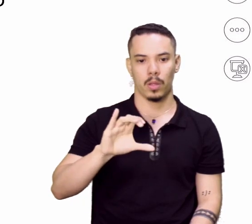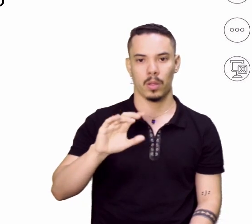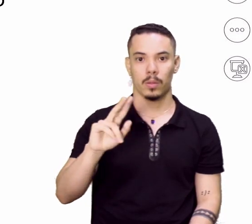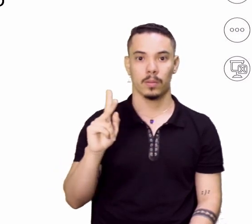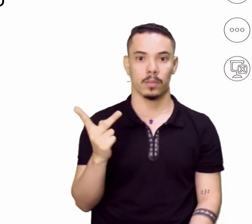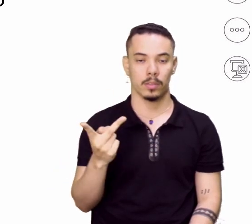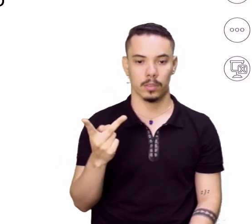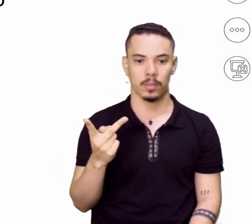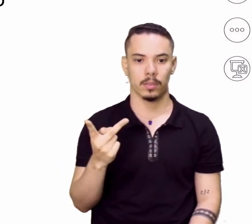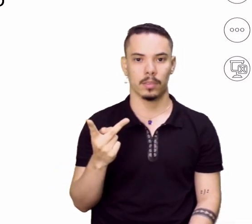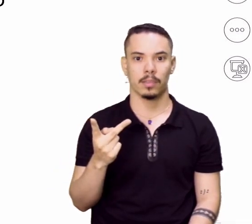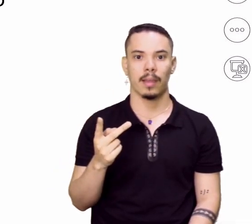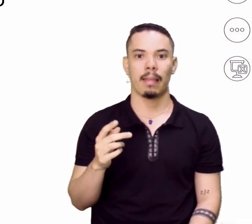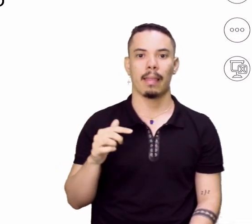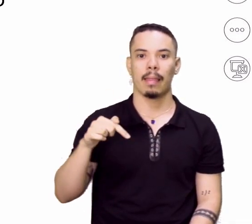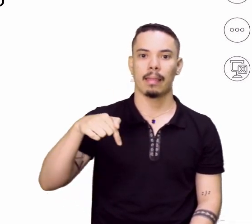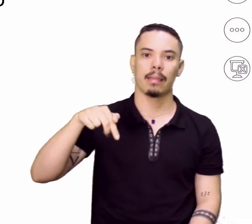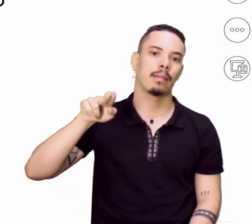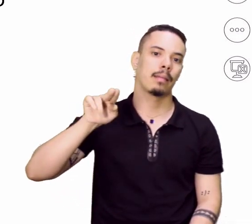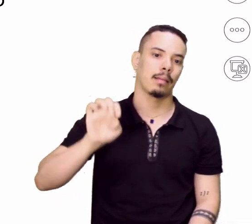que, o que